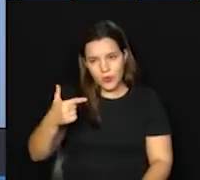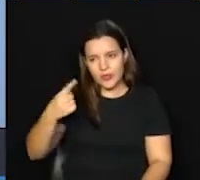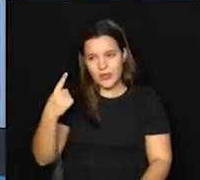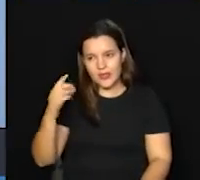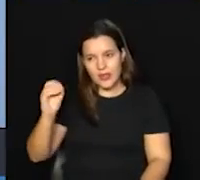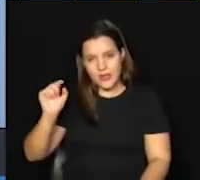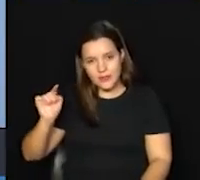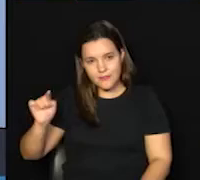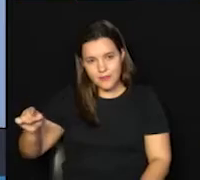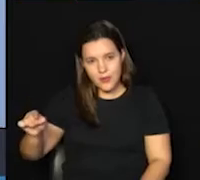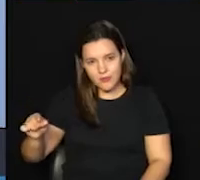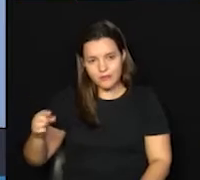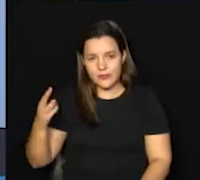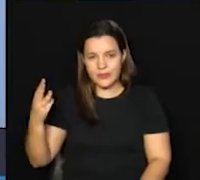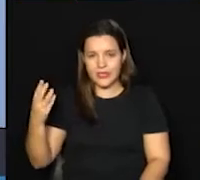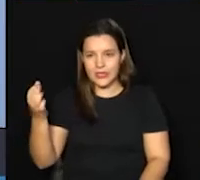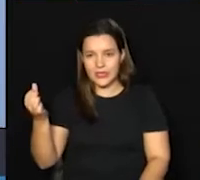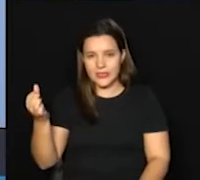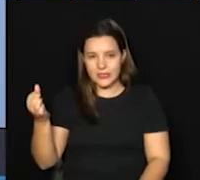1.010.839 casos,